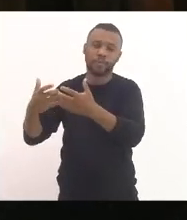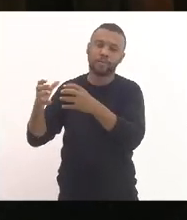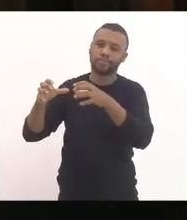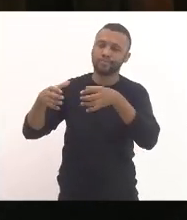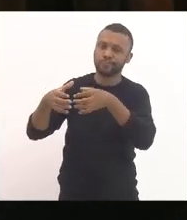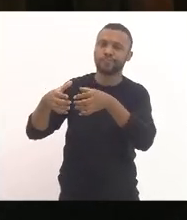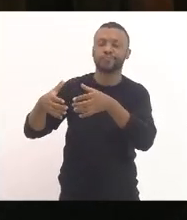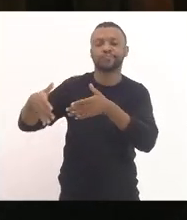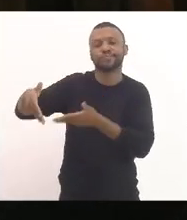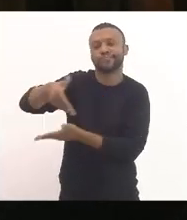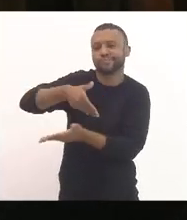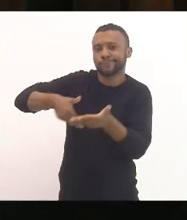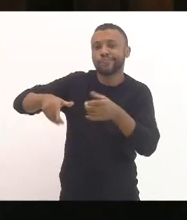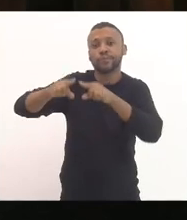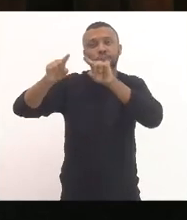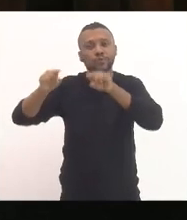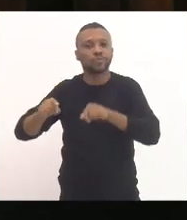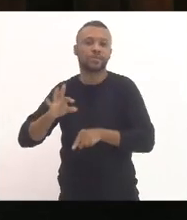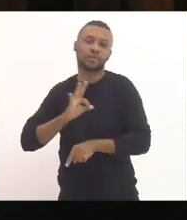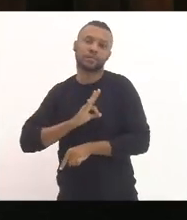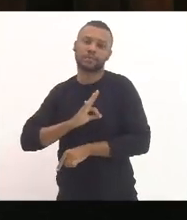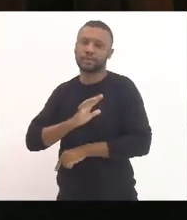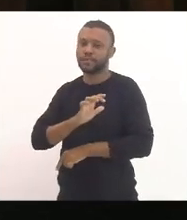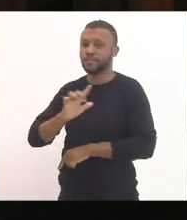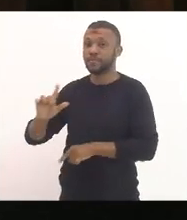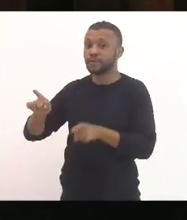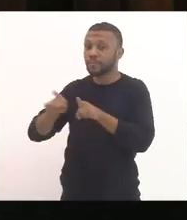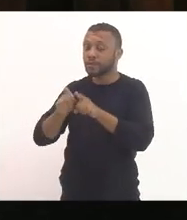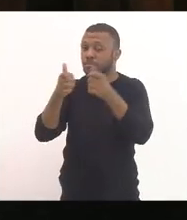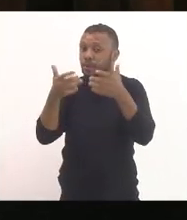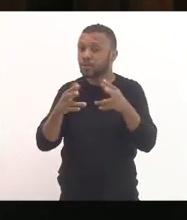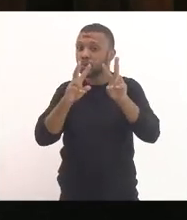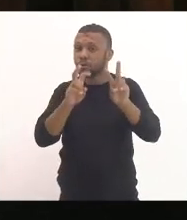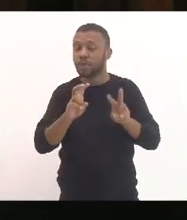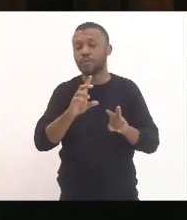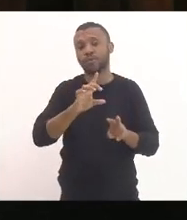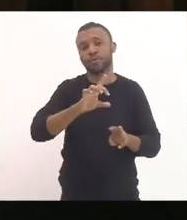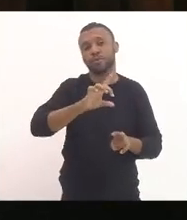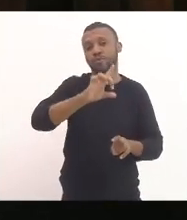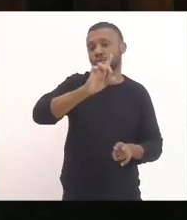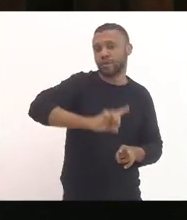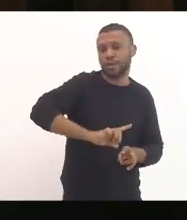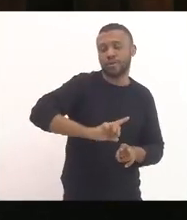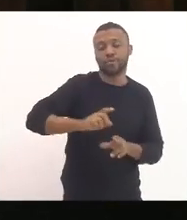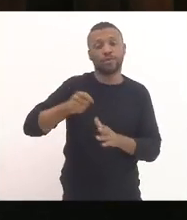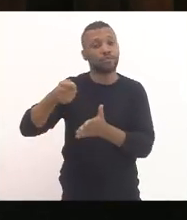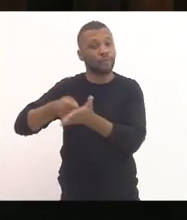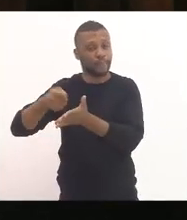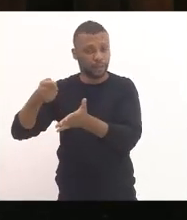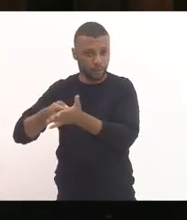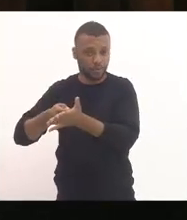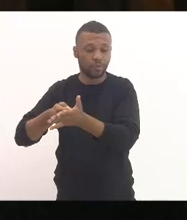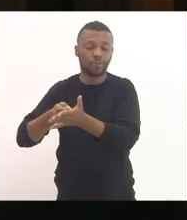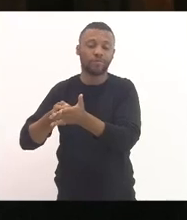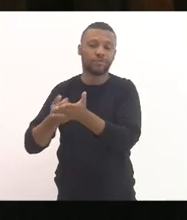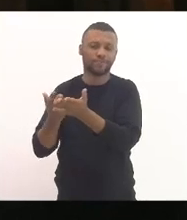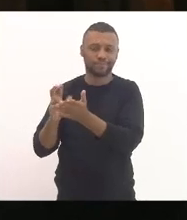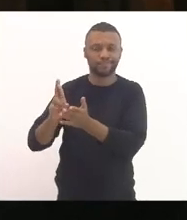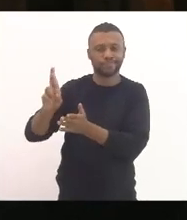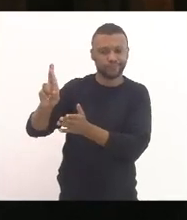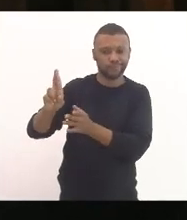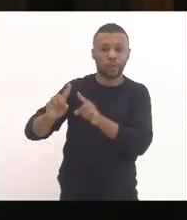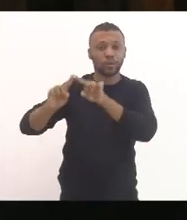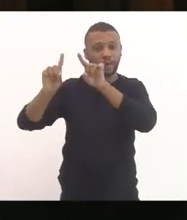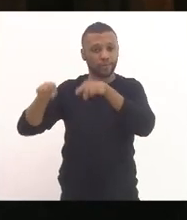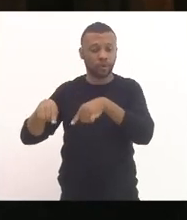e tão esperada diretrizes referentes aos direitos deveres e prerrogativas do Servidor e é surpreendente mente